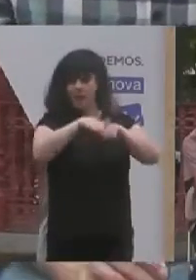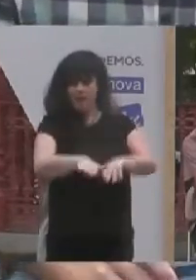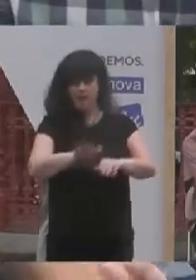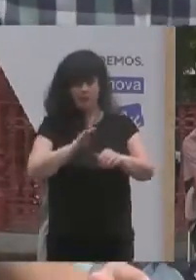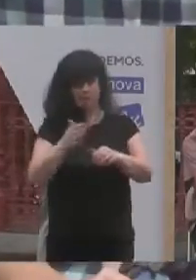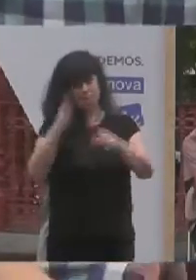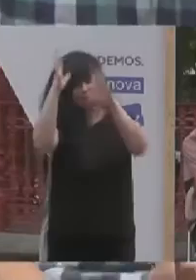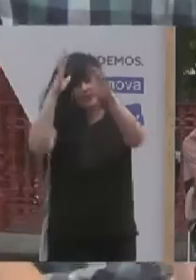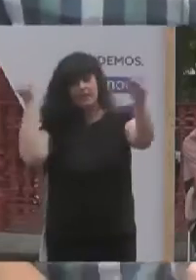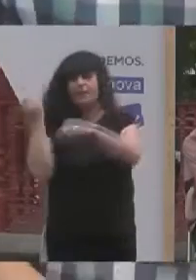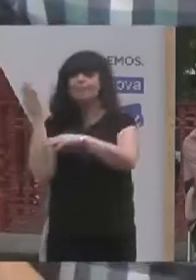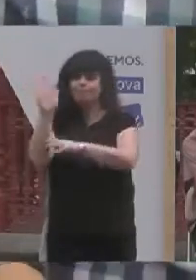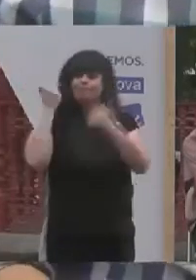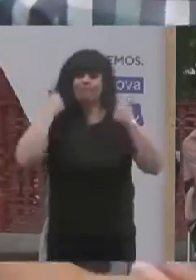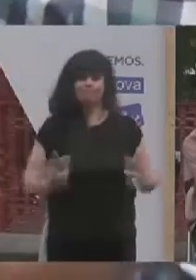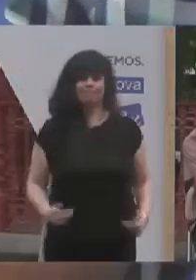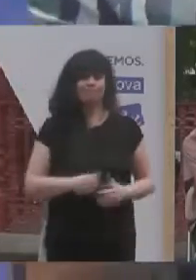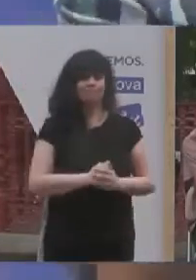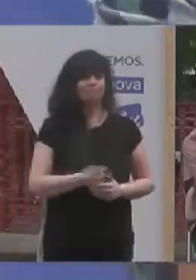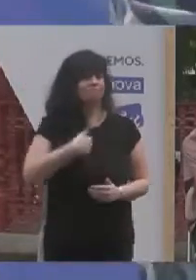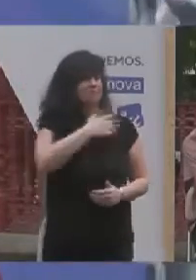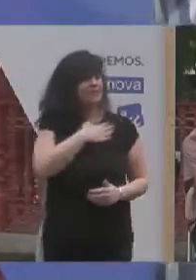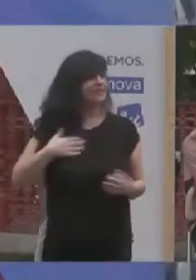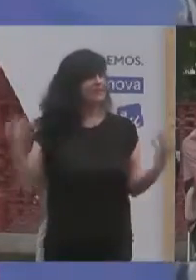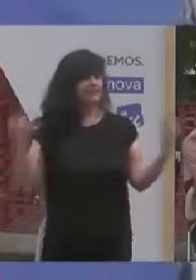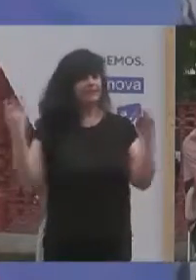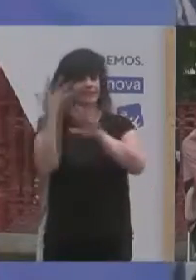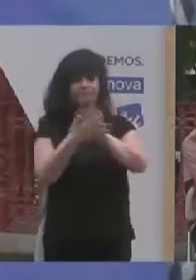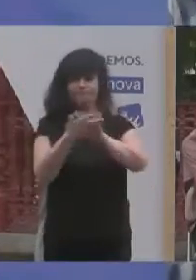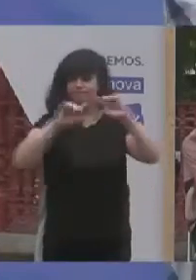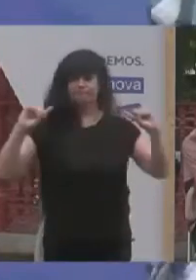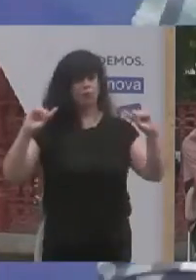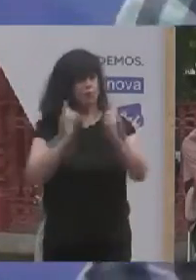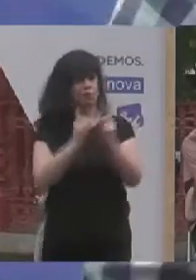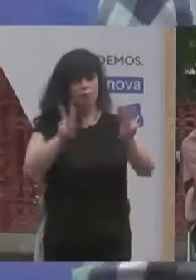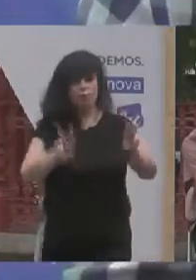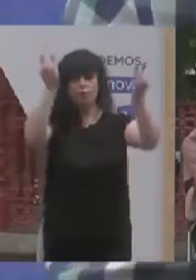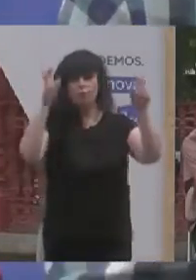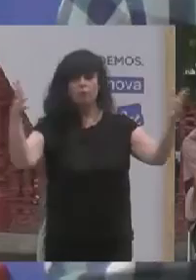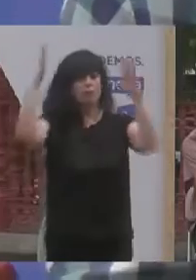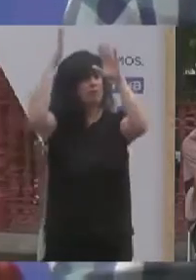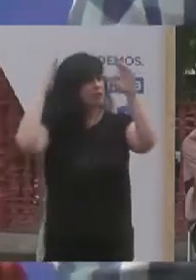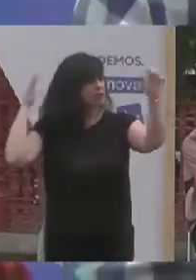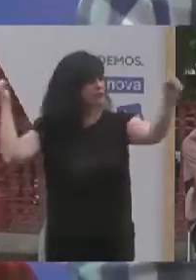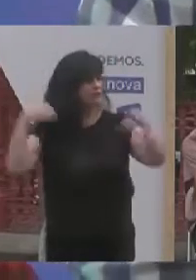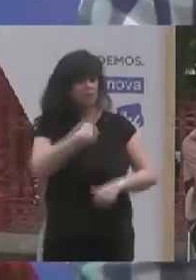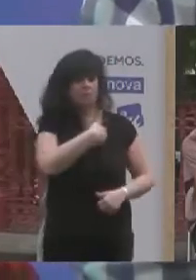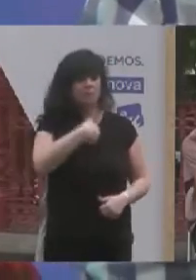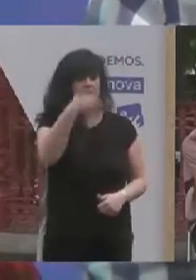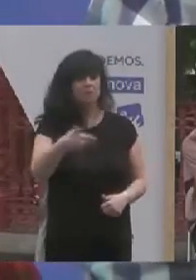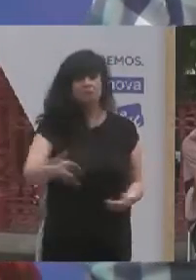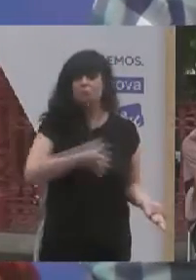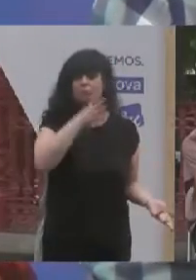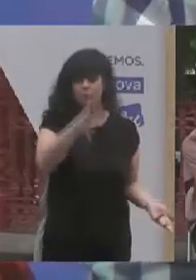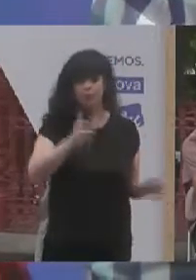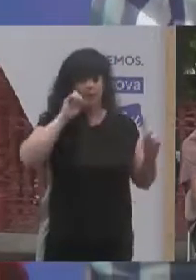Ourense. Neste sentido, gustaríame falarvos moi brevemente da importancia que o Senado ten e debe ter no